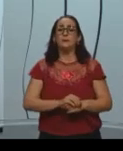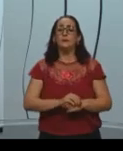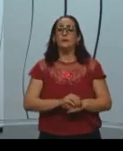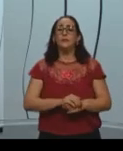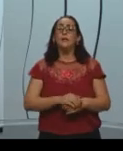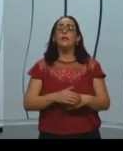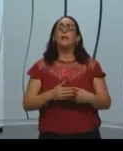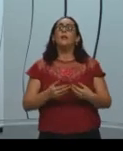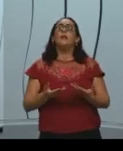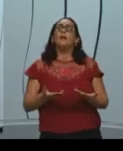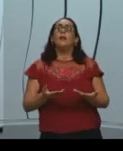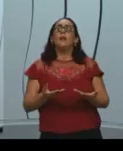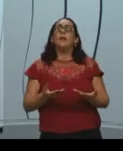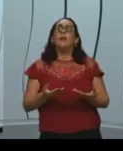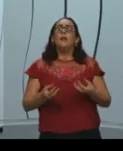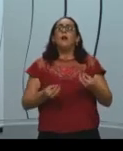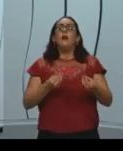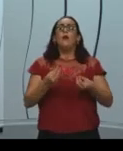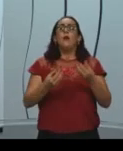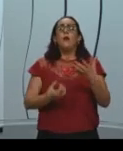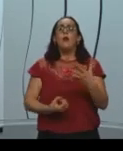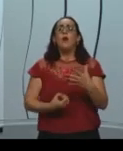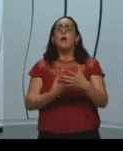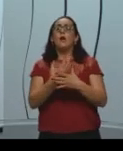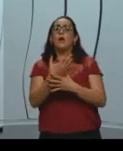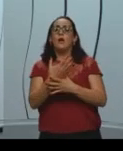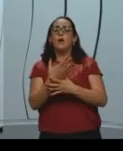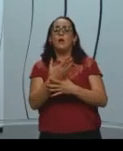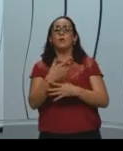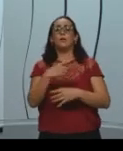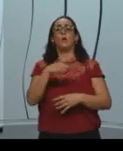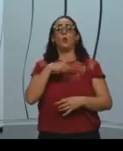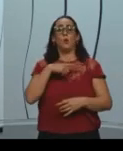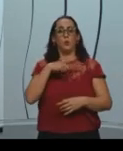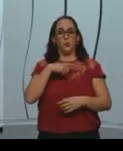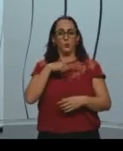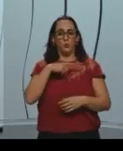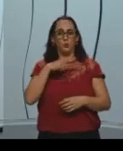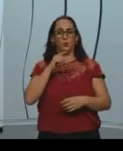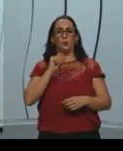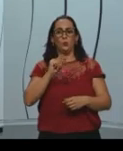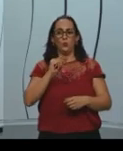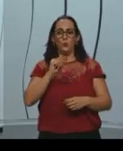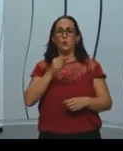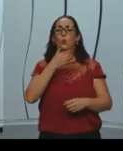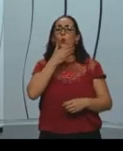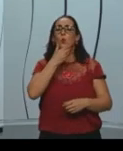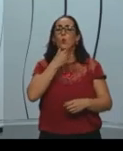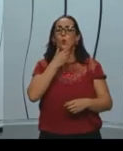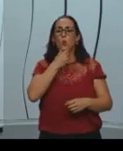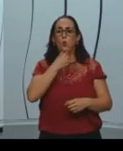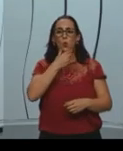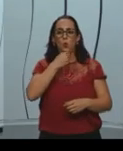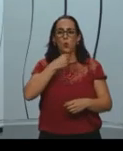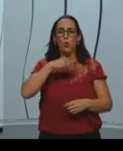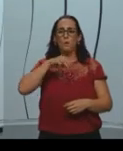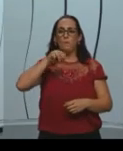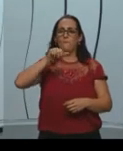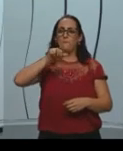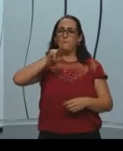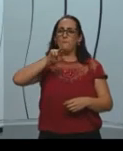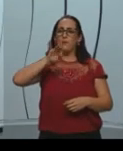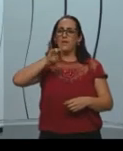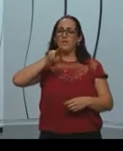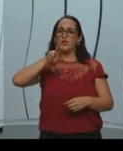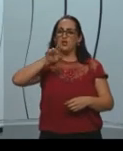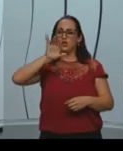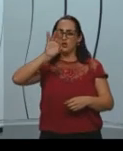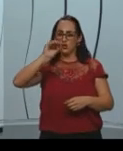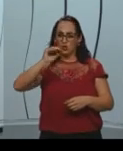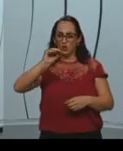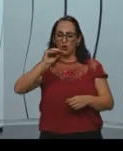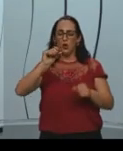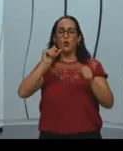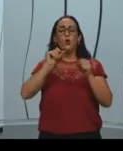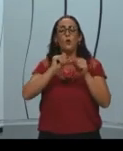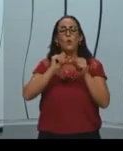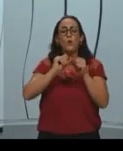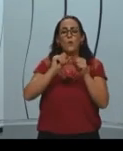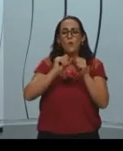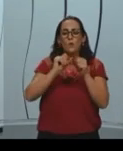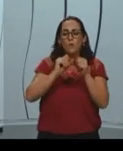da produção, a gente tem uma figura muito importante, que é o Martim Afonso de Souza, ele que vai trazer as primeiras mudinhas para o